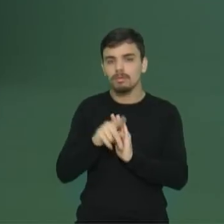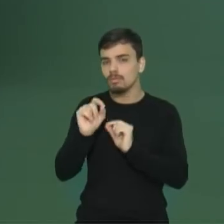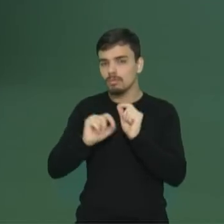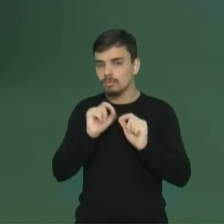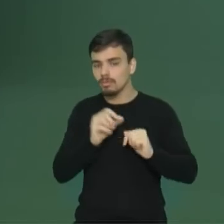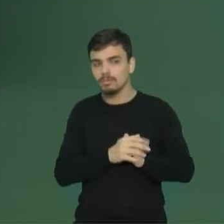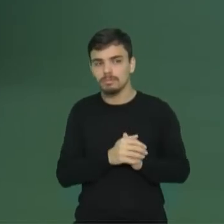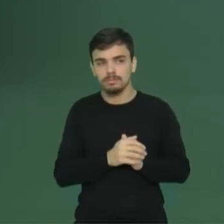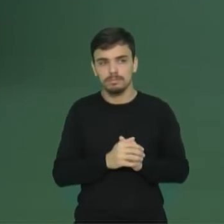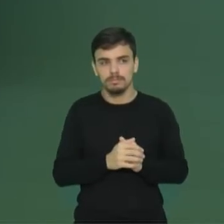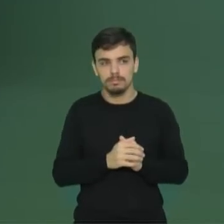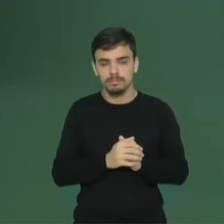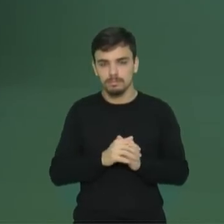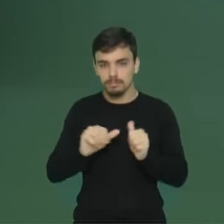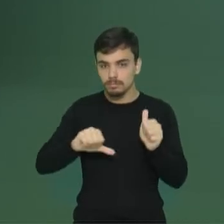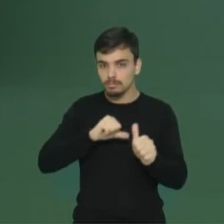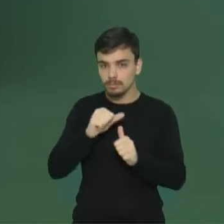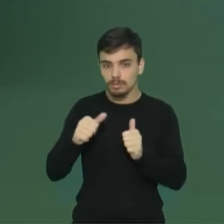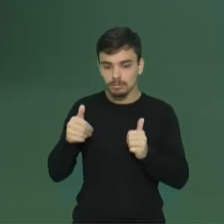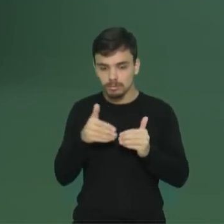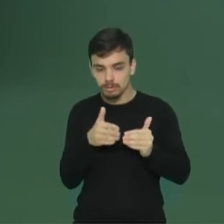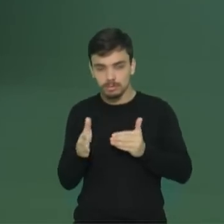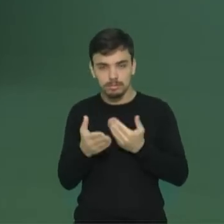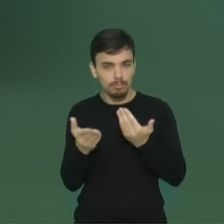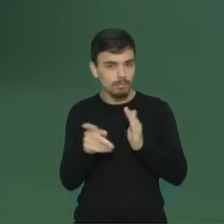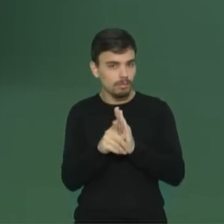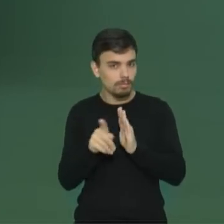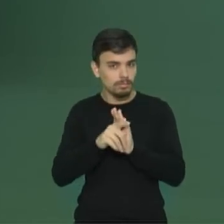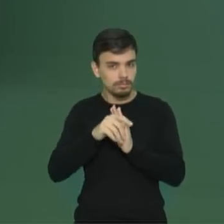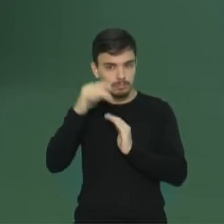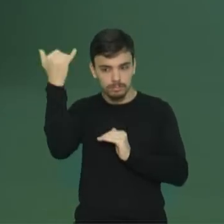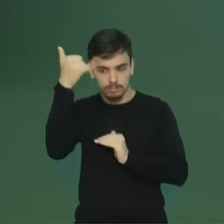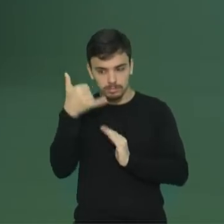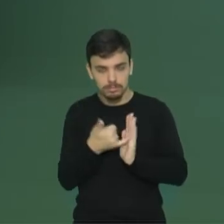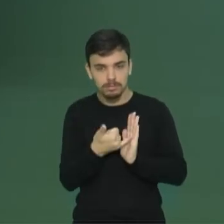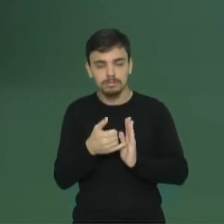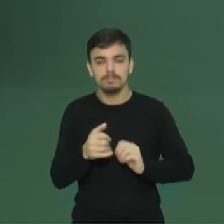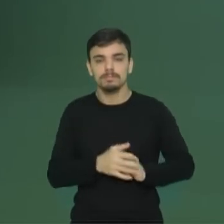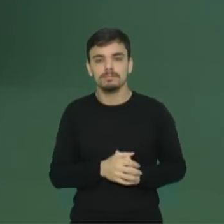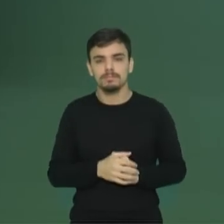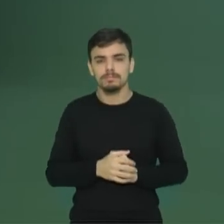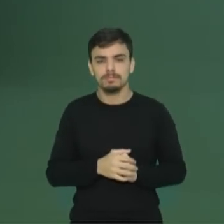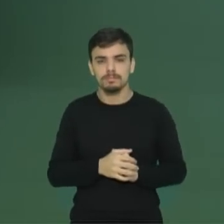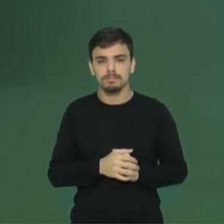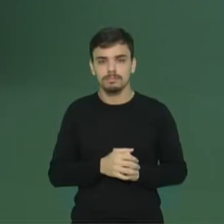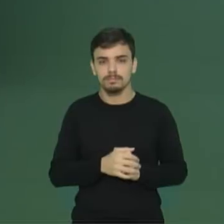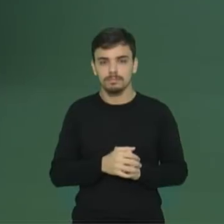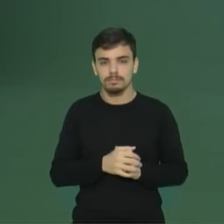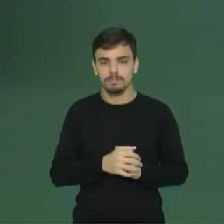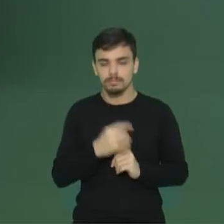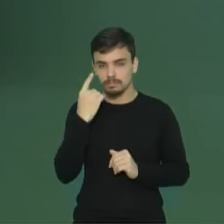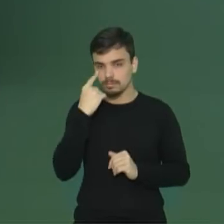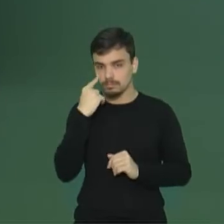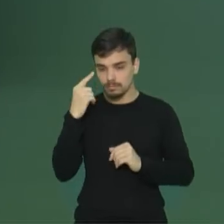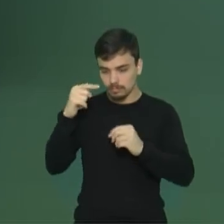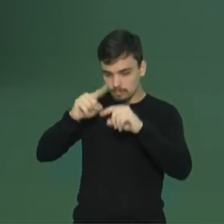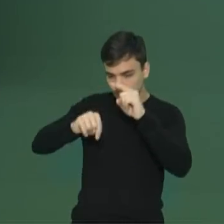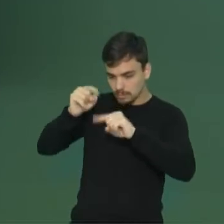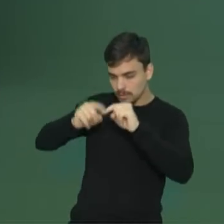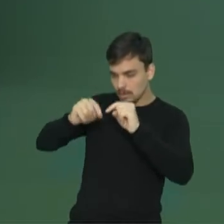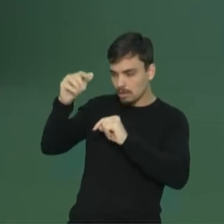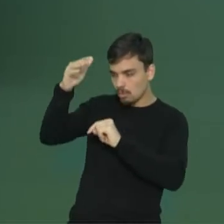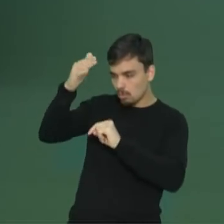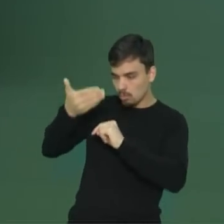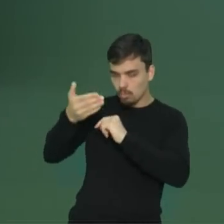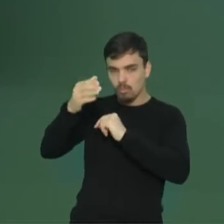fazem? Mudam a direção dos raios. Como? Refração. O material da lente faz a luz perder velocidade e